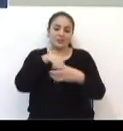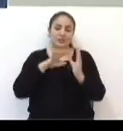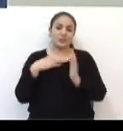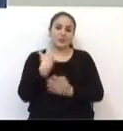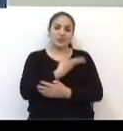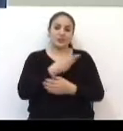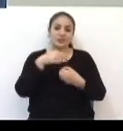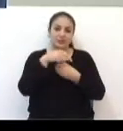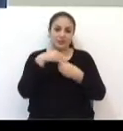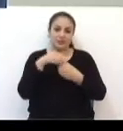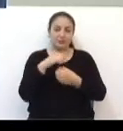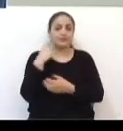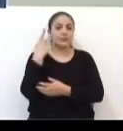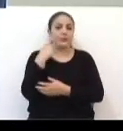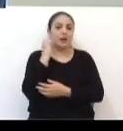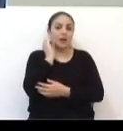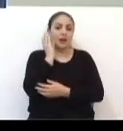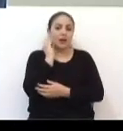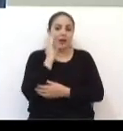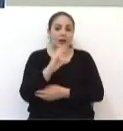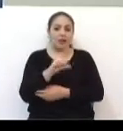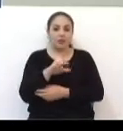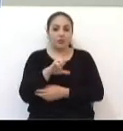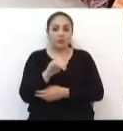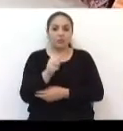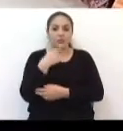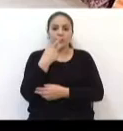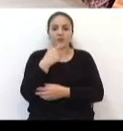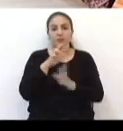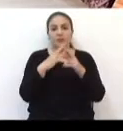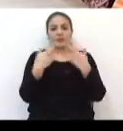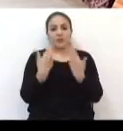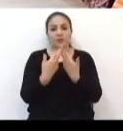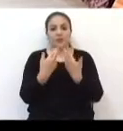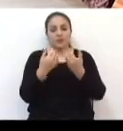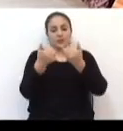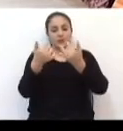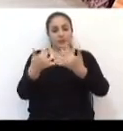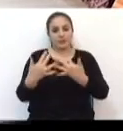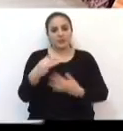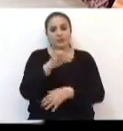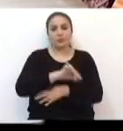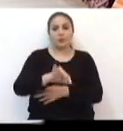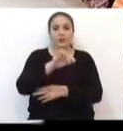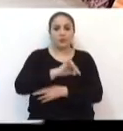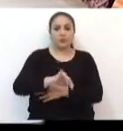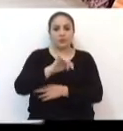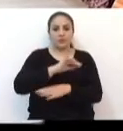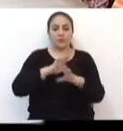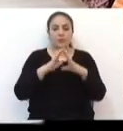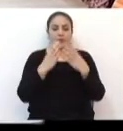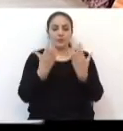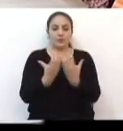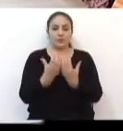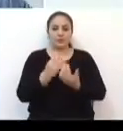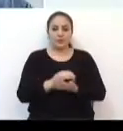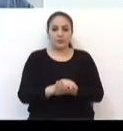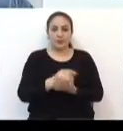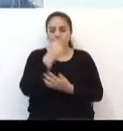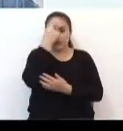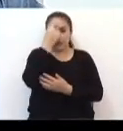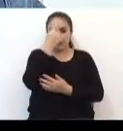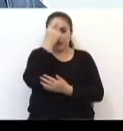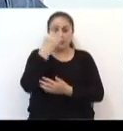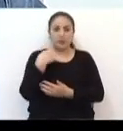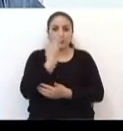cidade. Cláudia Furlaneto também comentou que durante a reunião foram feitos esclarecimentos importantes para a comunidade. A